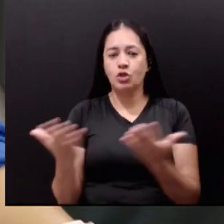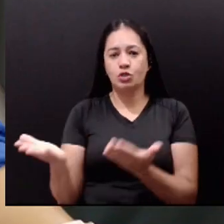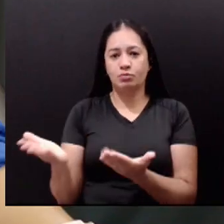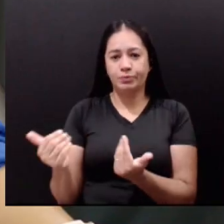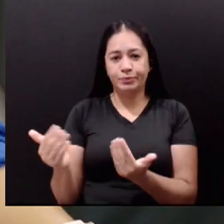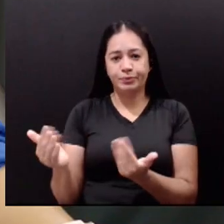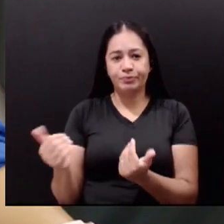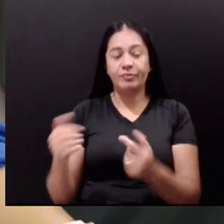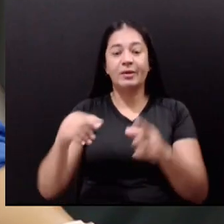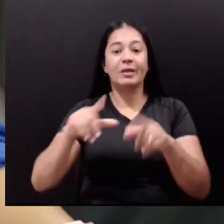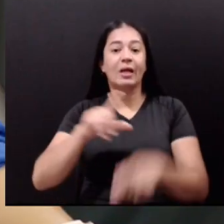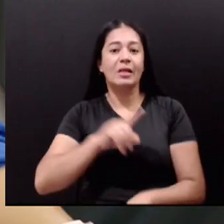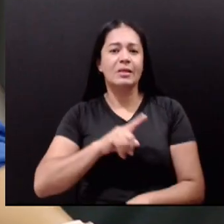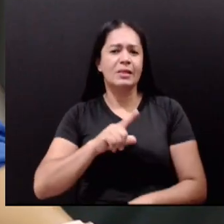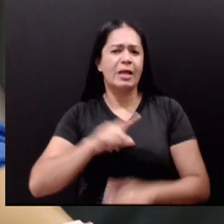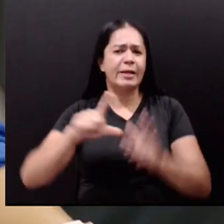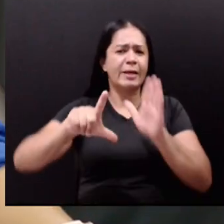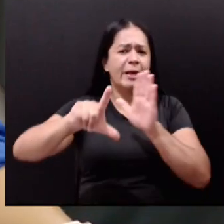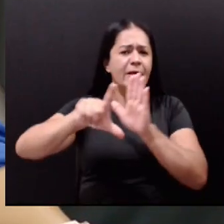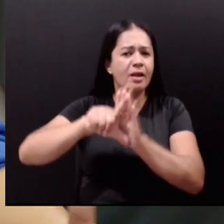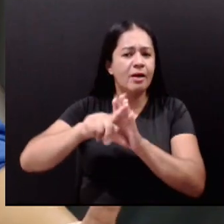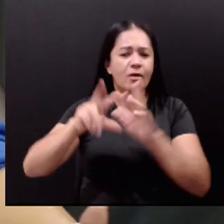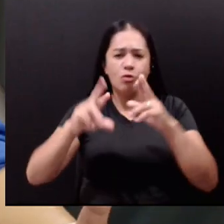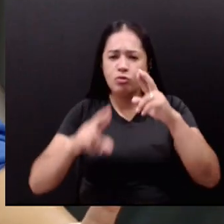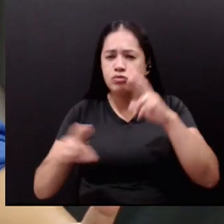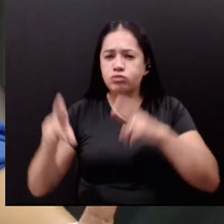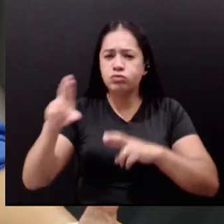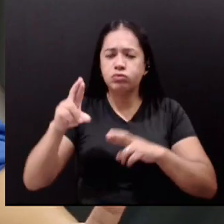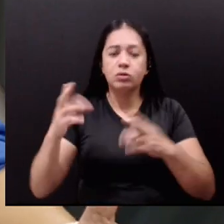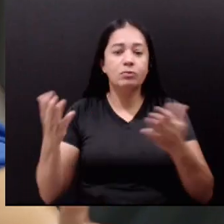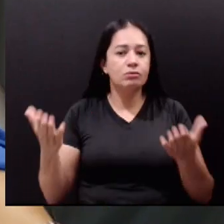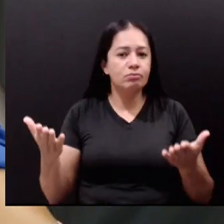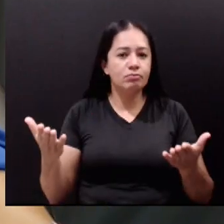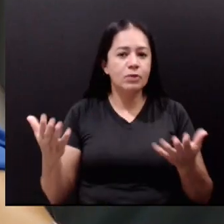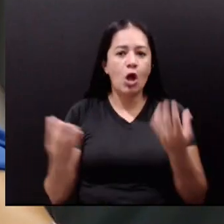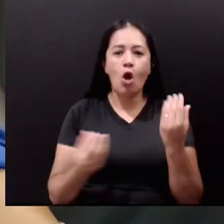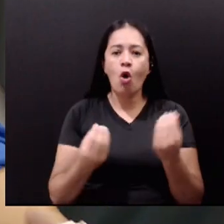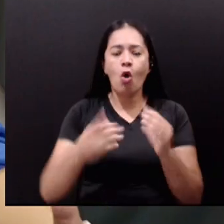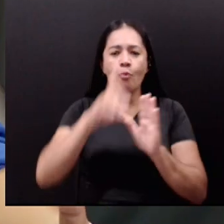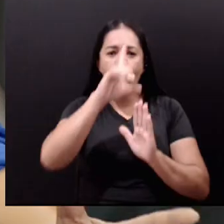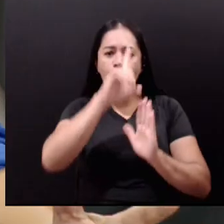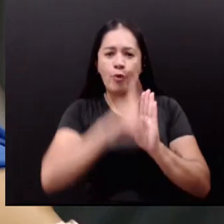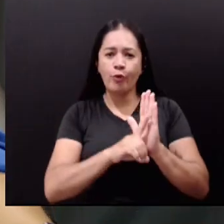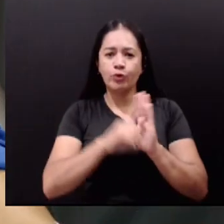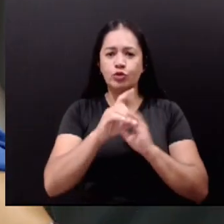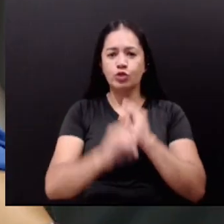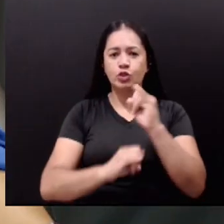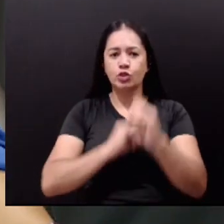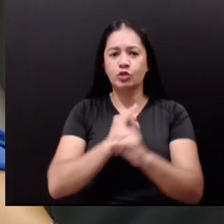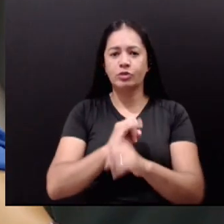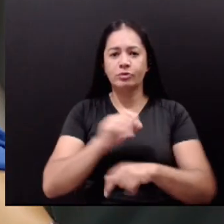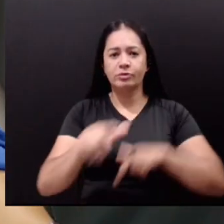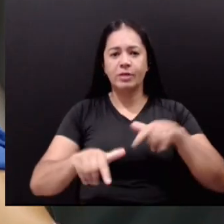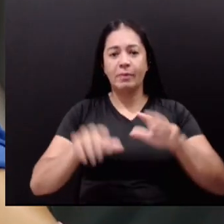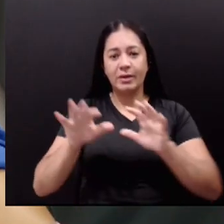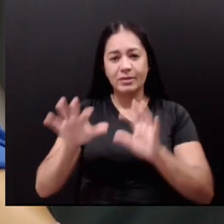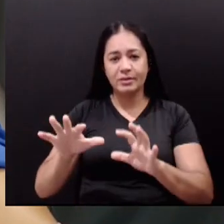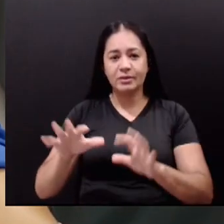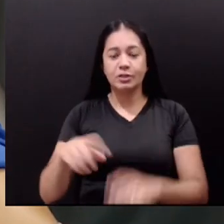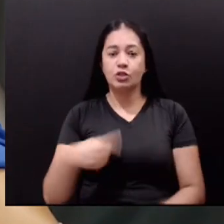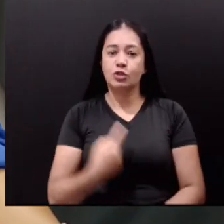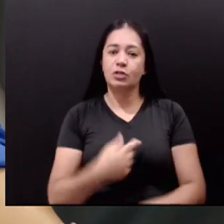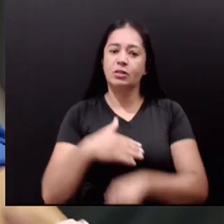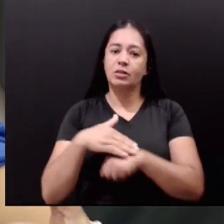lei para fiscalizar isso? Como é que o direito digital atua nessa situação? É isso que a gente vai falar. Então, eu já